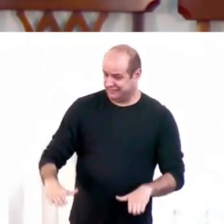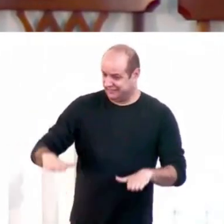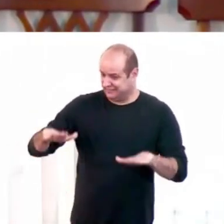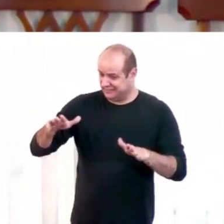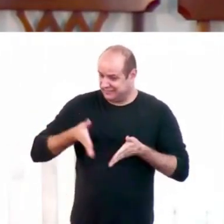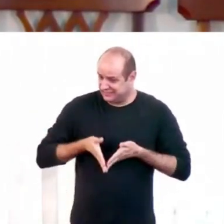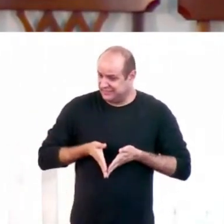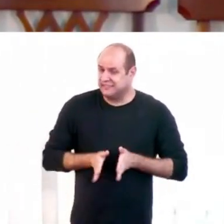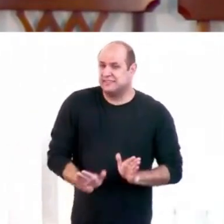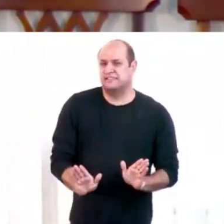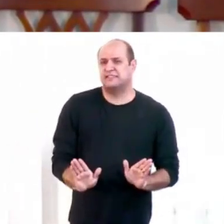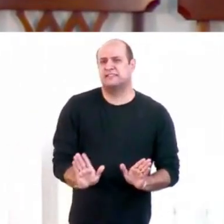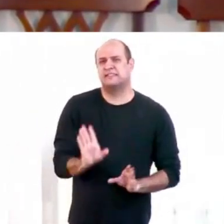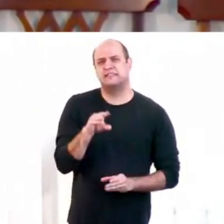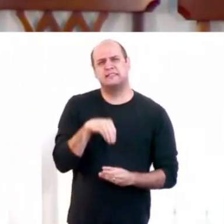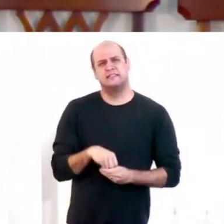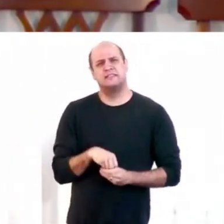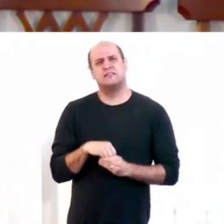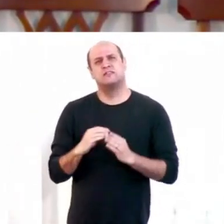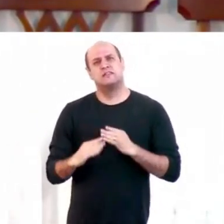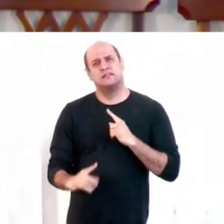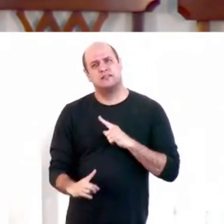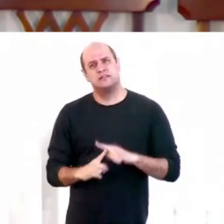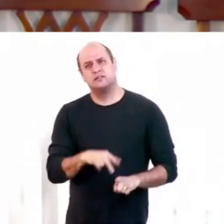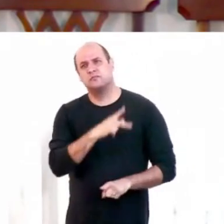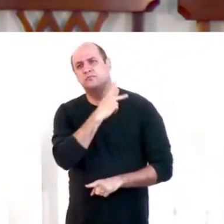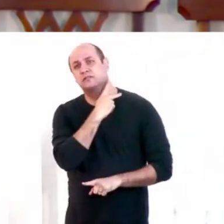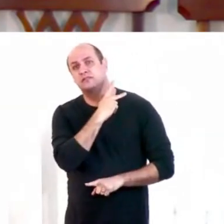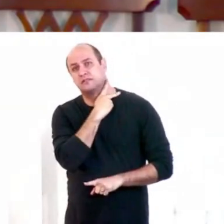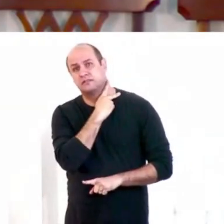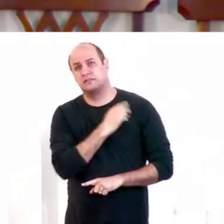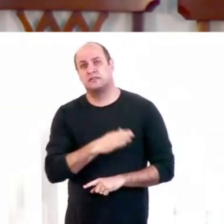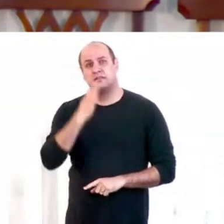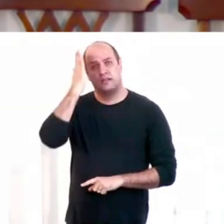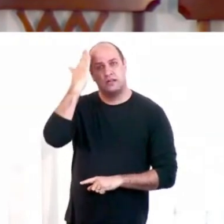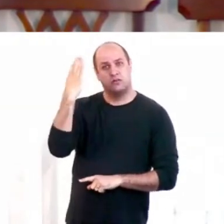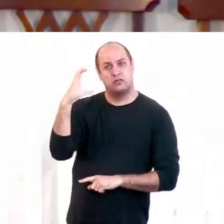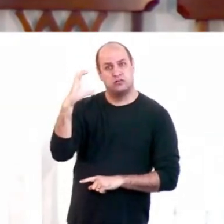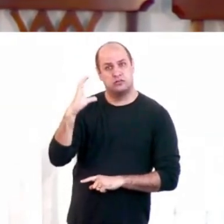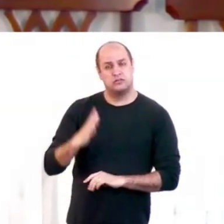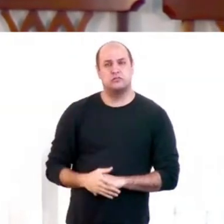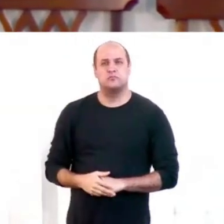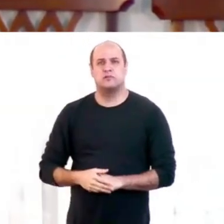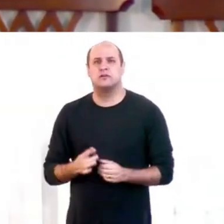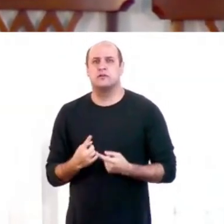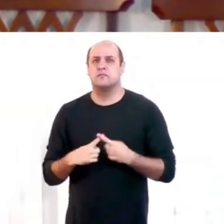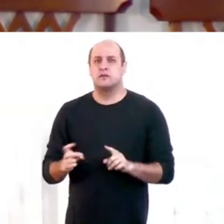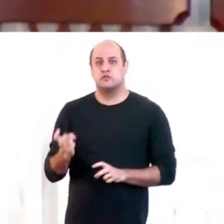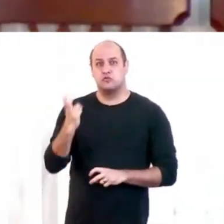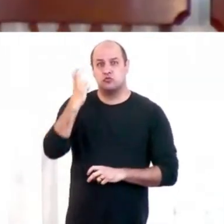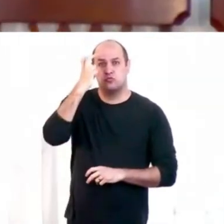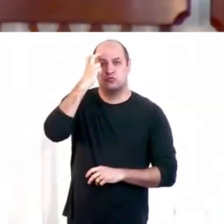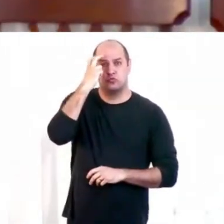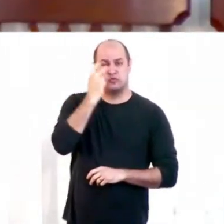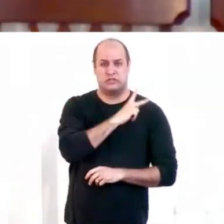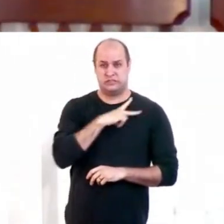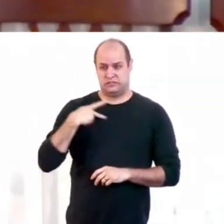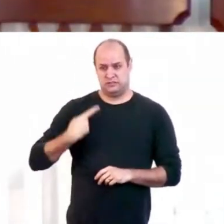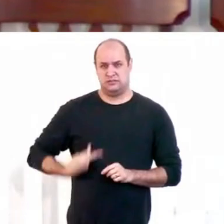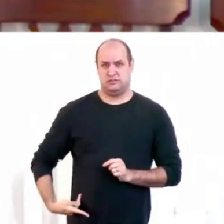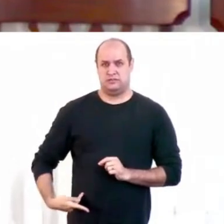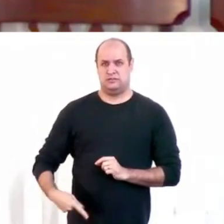nasceram dentro de uma igreja presbiteriana em Curitiba, mas da cultura chinesa e